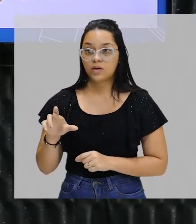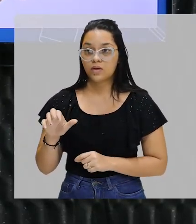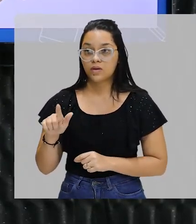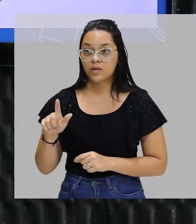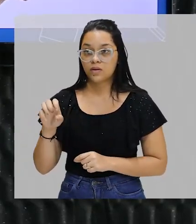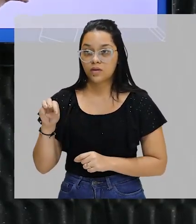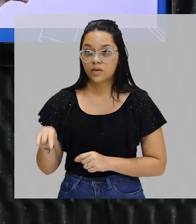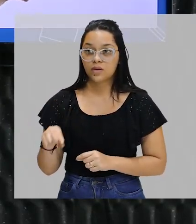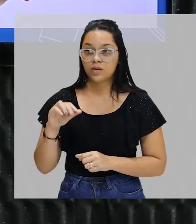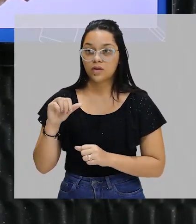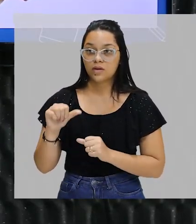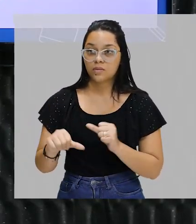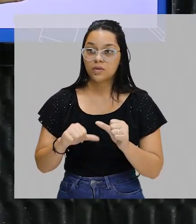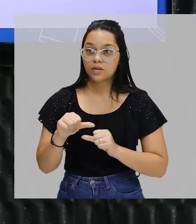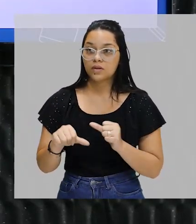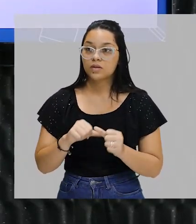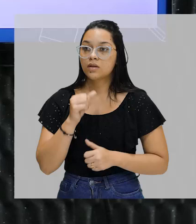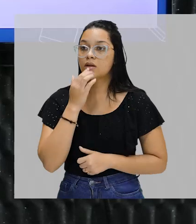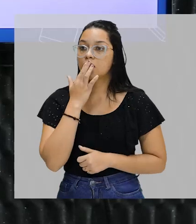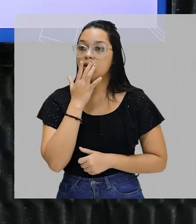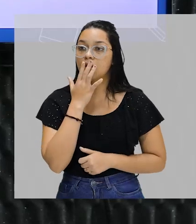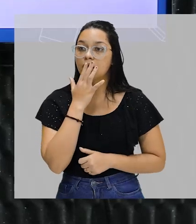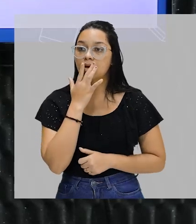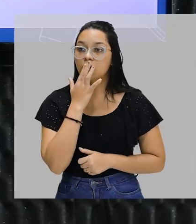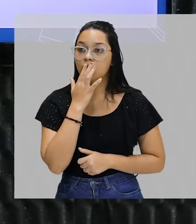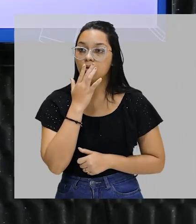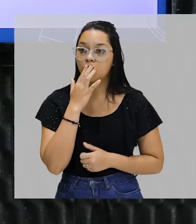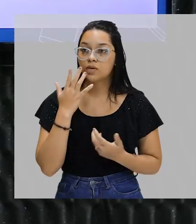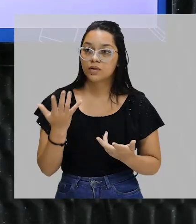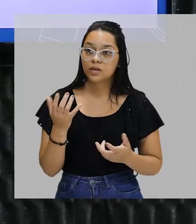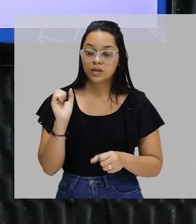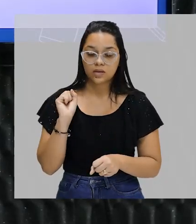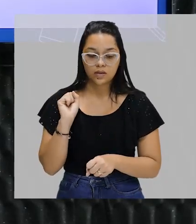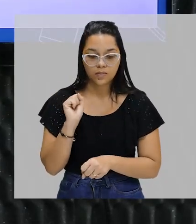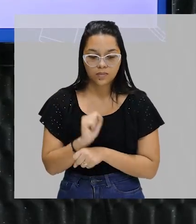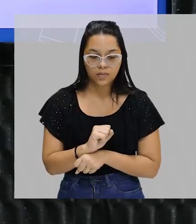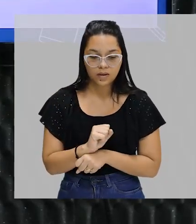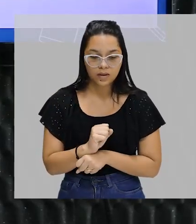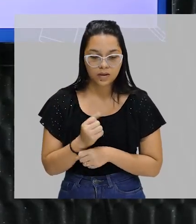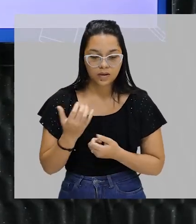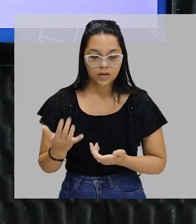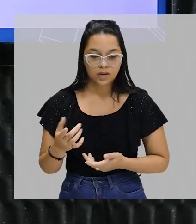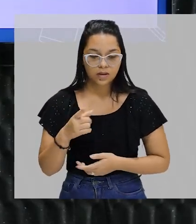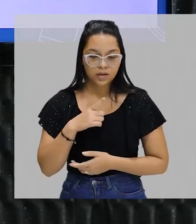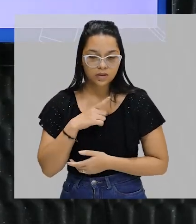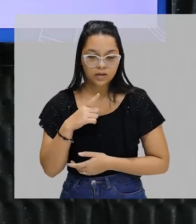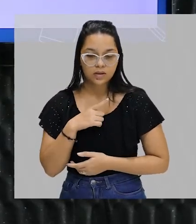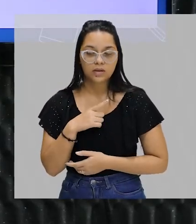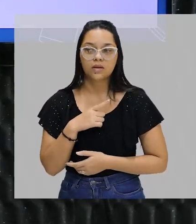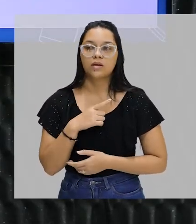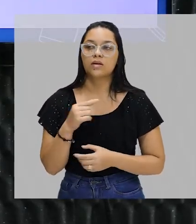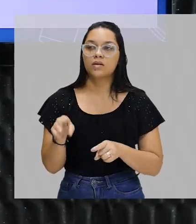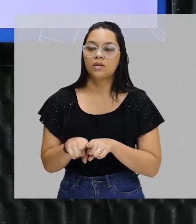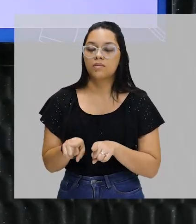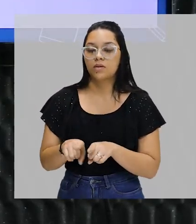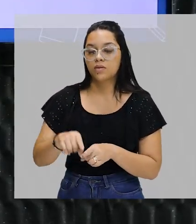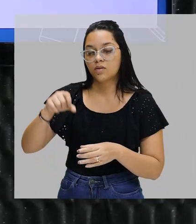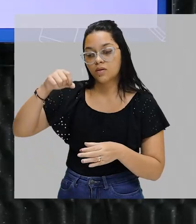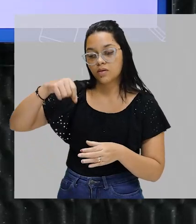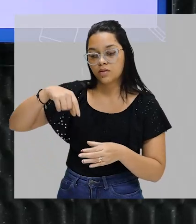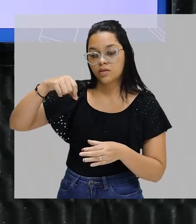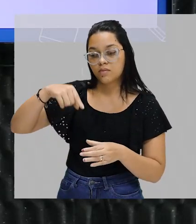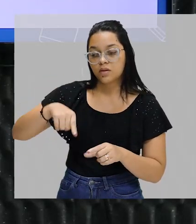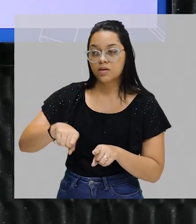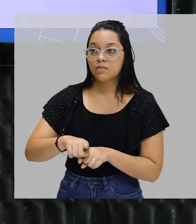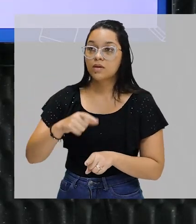a mudança na coloração. Então a gente fecha a torneira, cessa o gotejamento